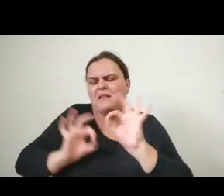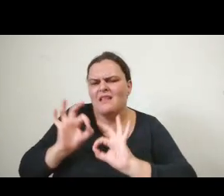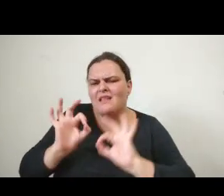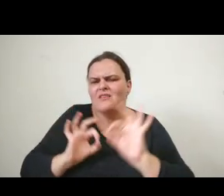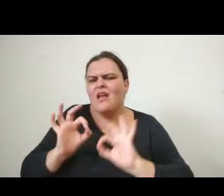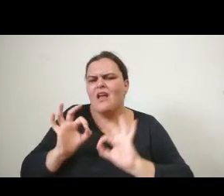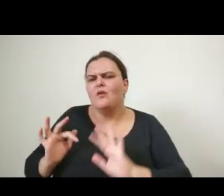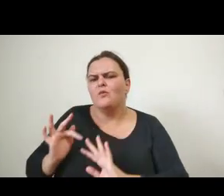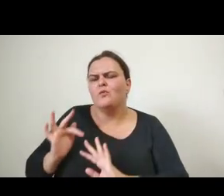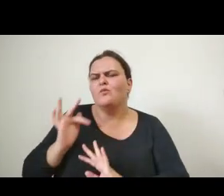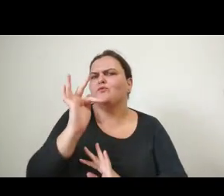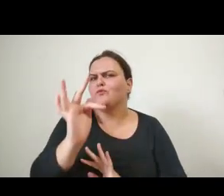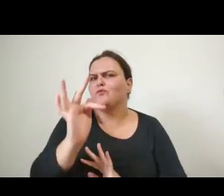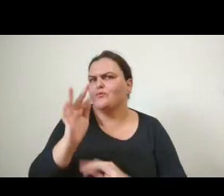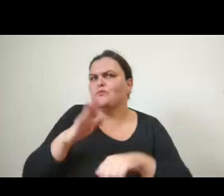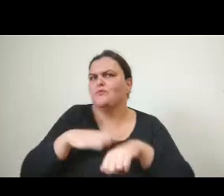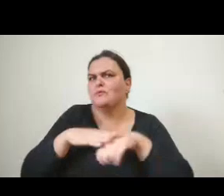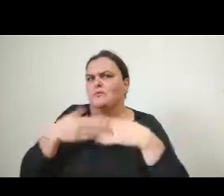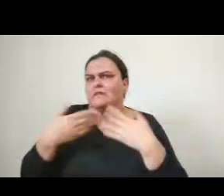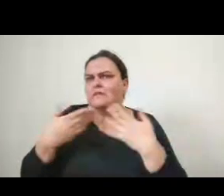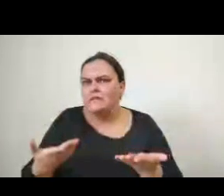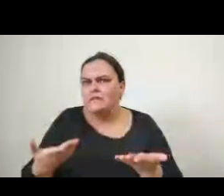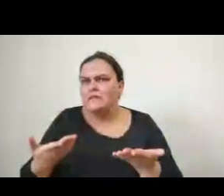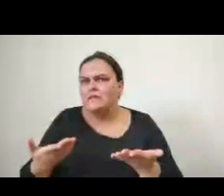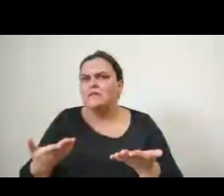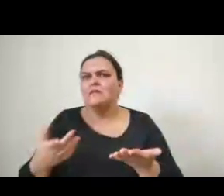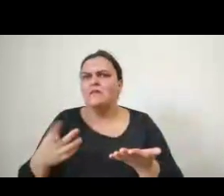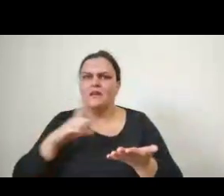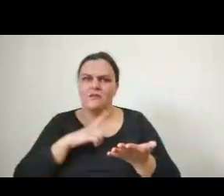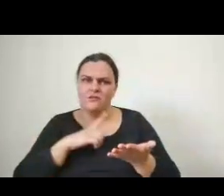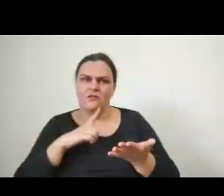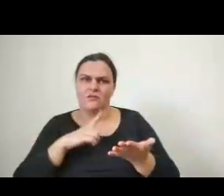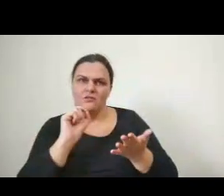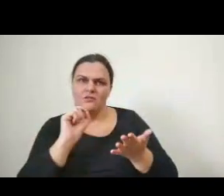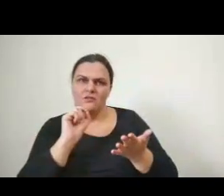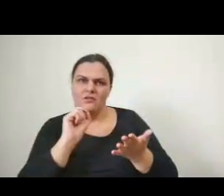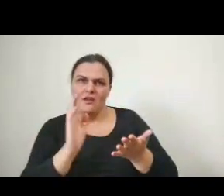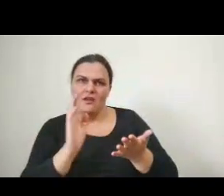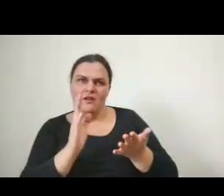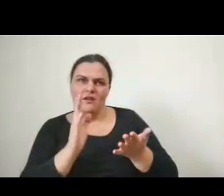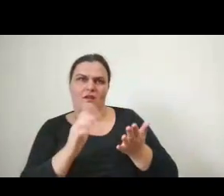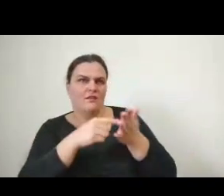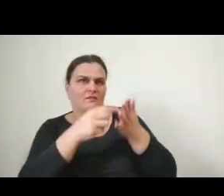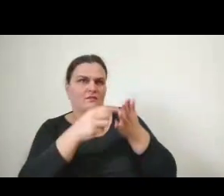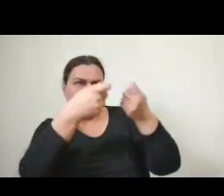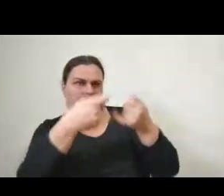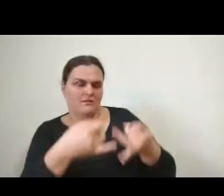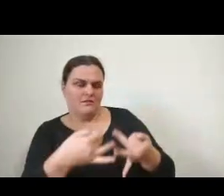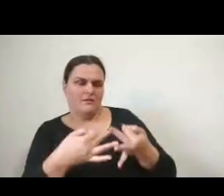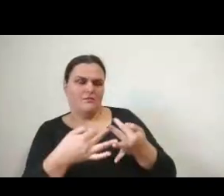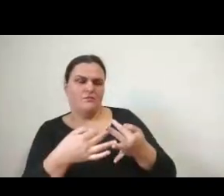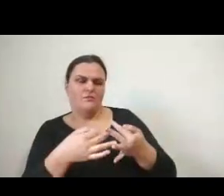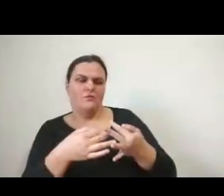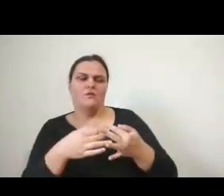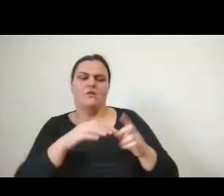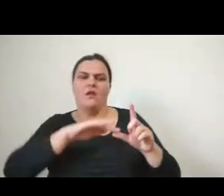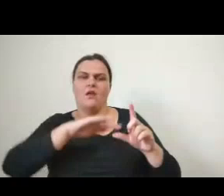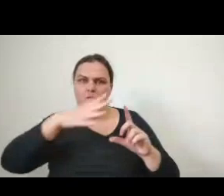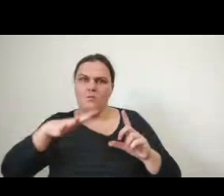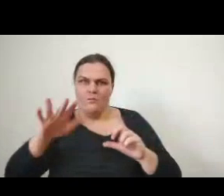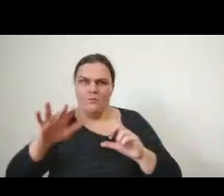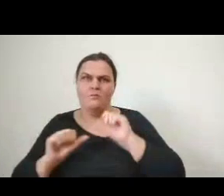da temperatura, aqui dados também, né, para aumento do nível do mar. Vocês encontram várias